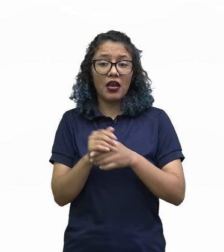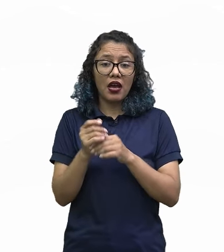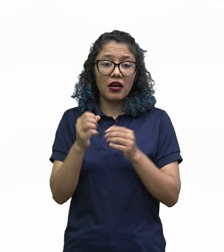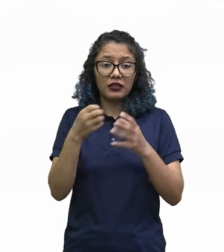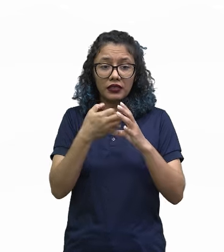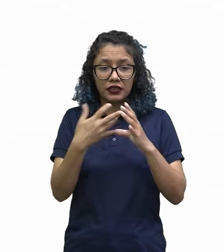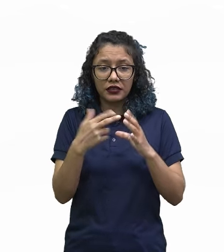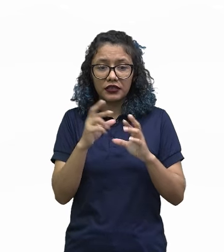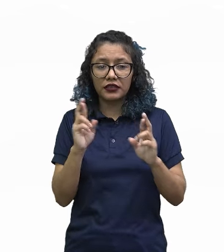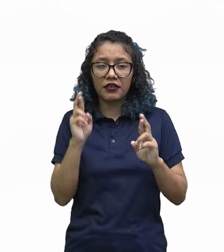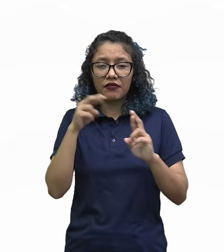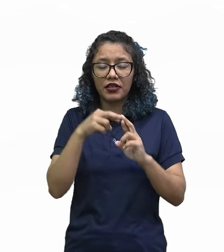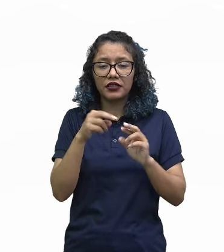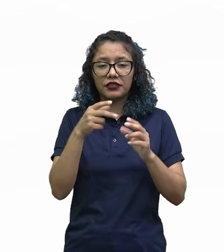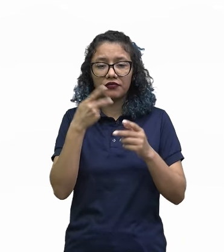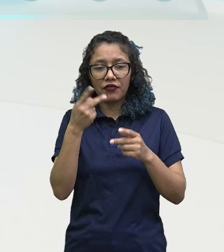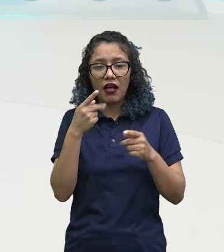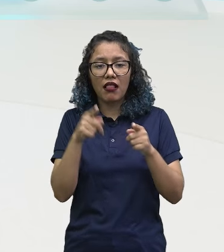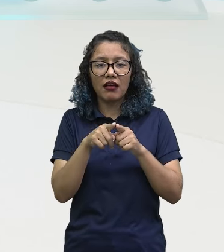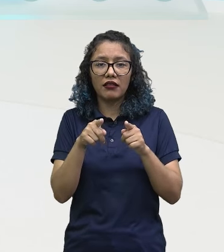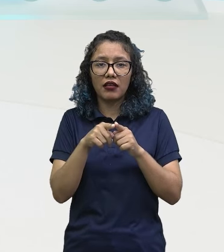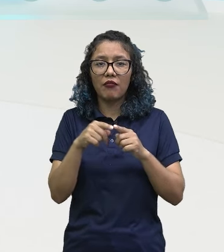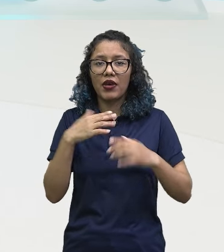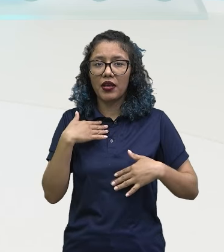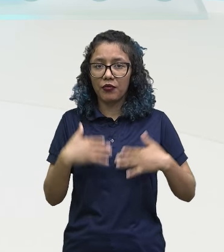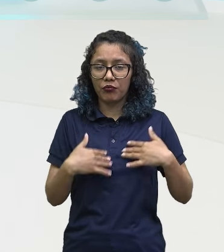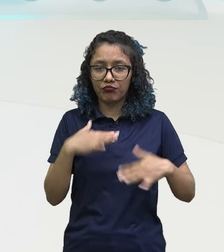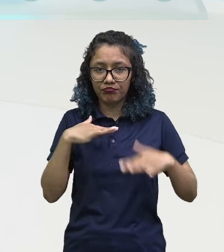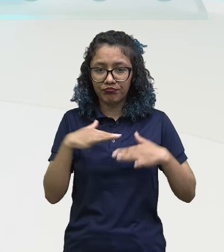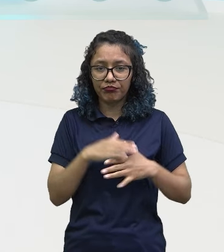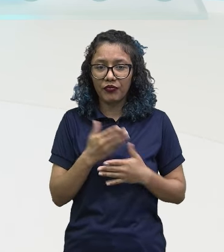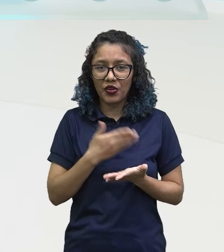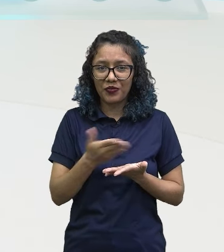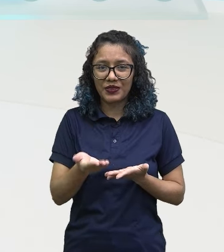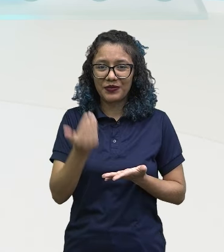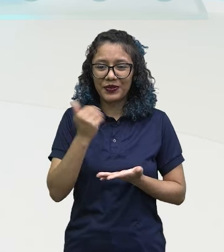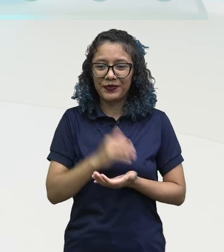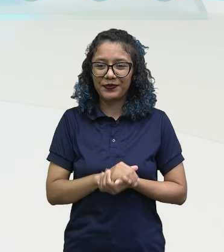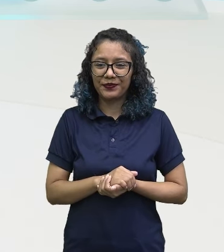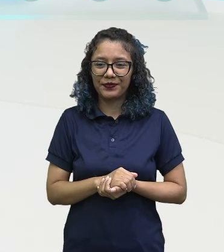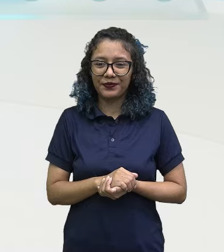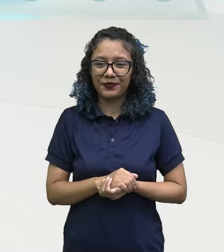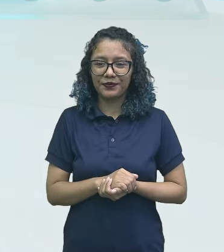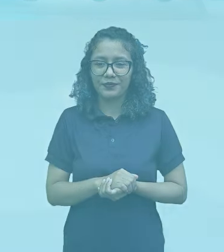e à cinésica. Então, gente, vamos à nossa aula.